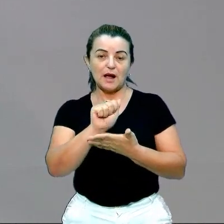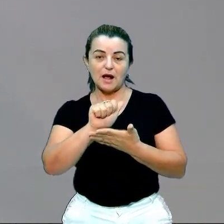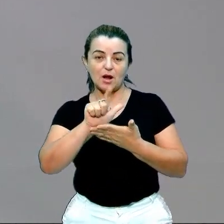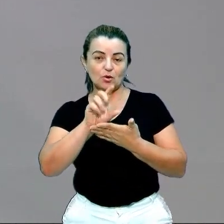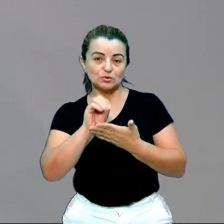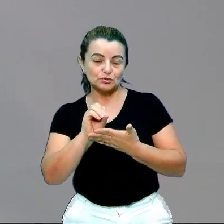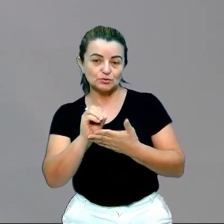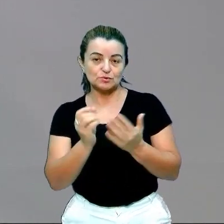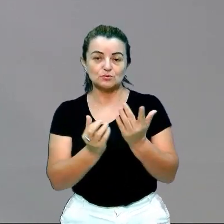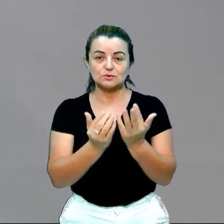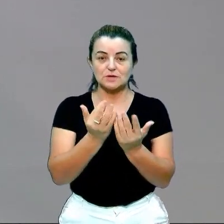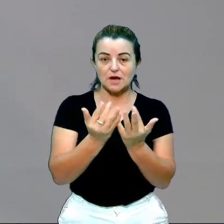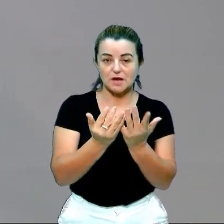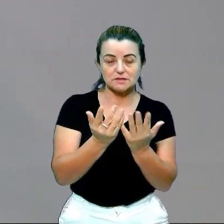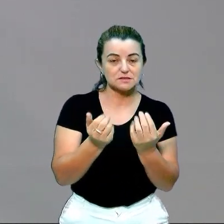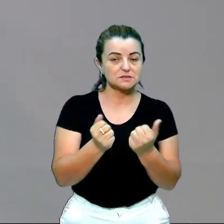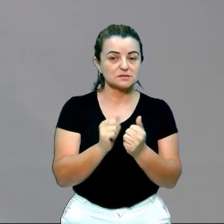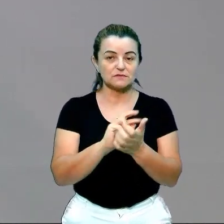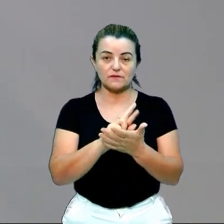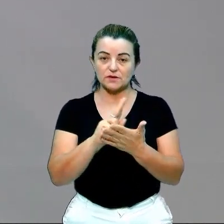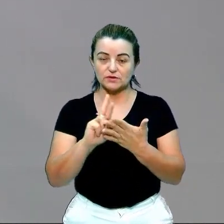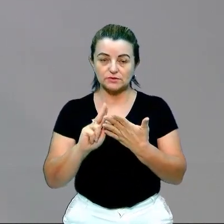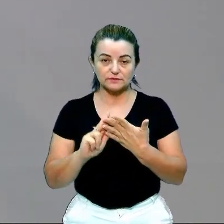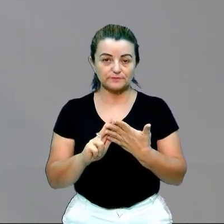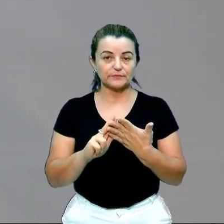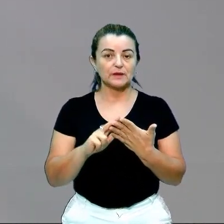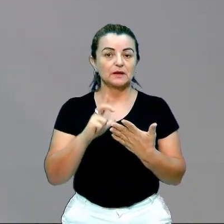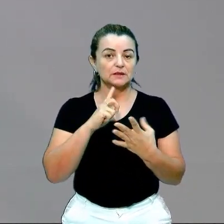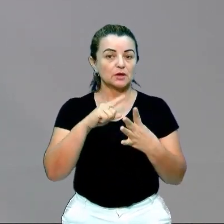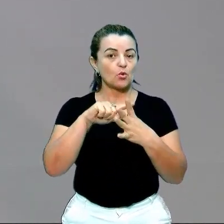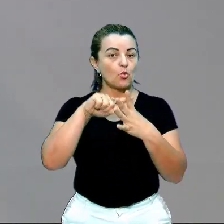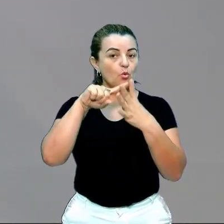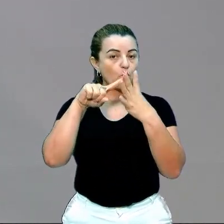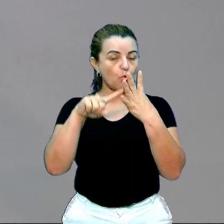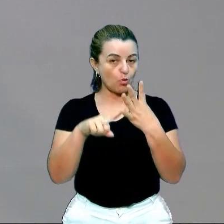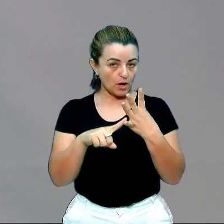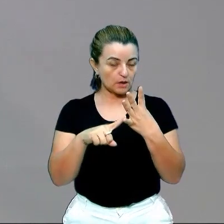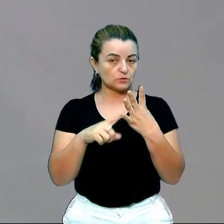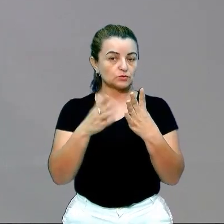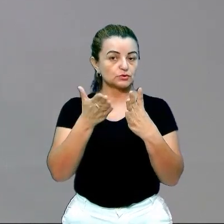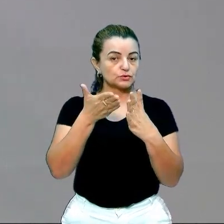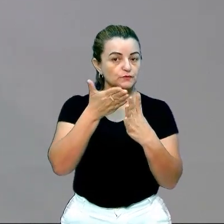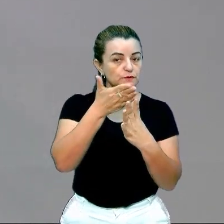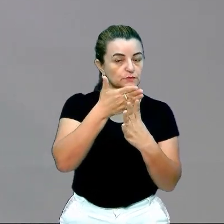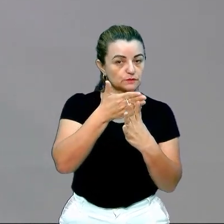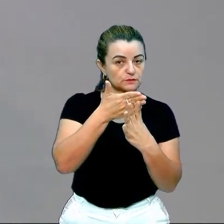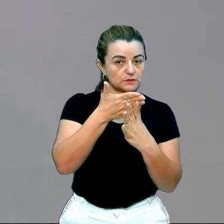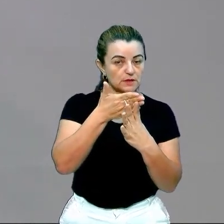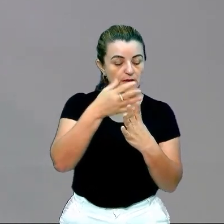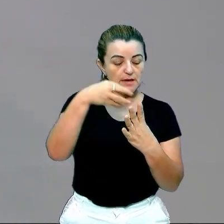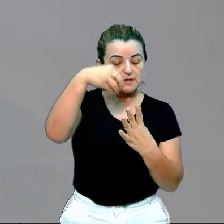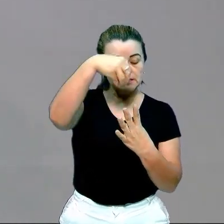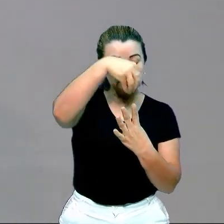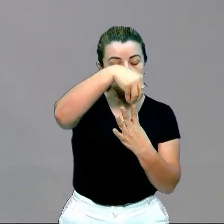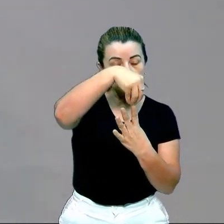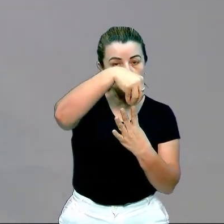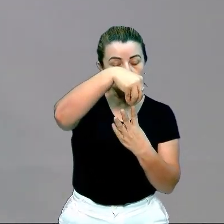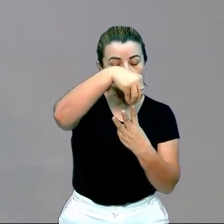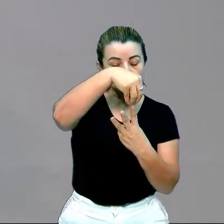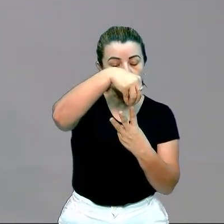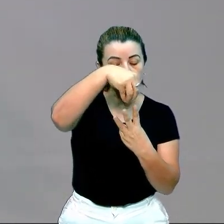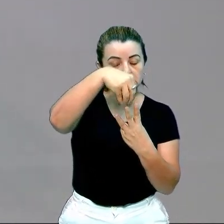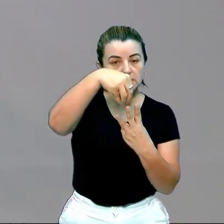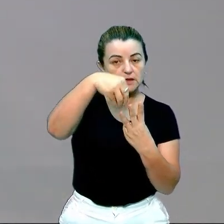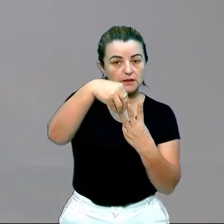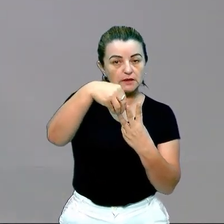os gases nobres, tá? Então, nós temos essas 4 divisões principais e dentro de 3 divisões principais nós temos